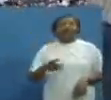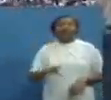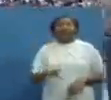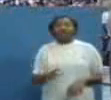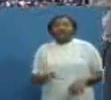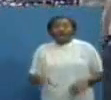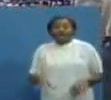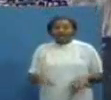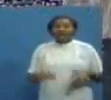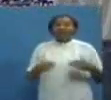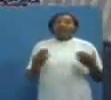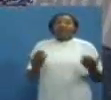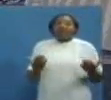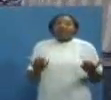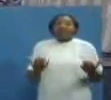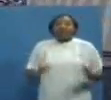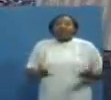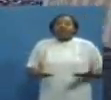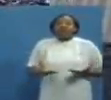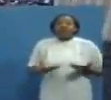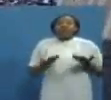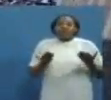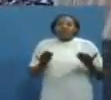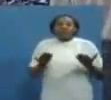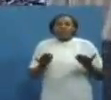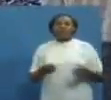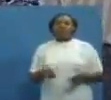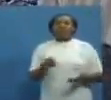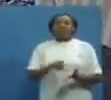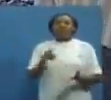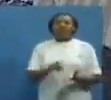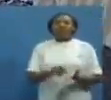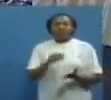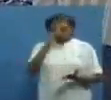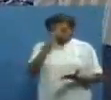Vamos ler do jeitinho que São Paulo escreveu aqui, na carta aos Efésios.